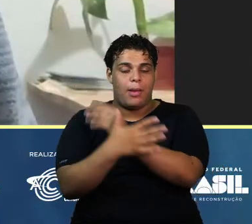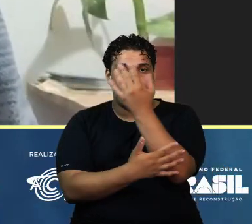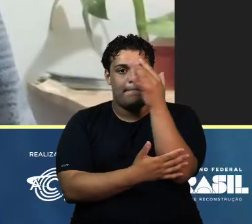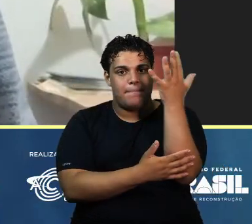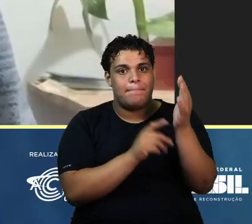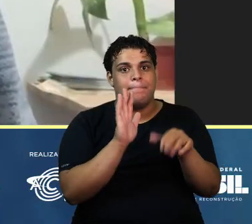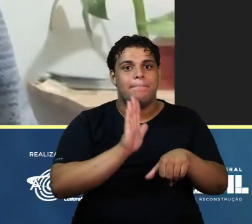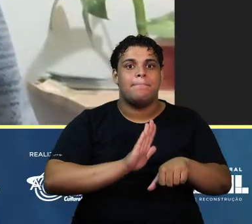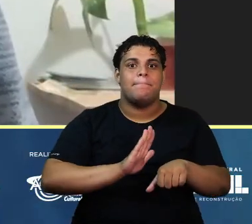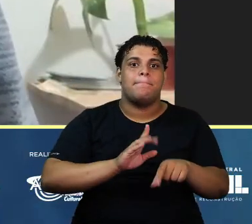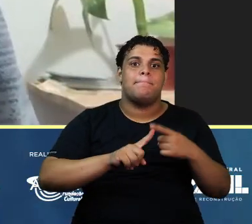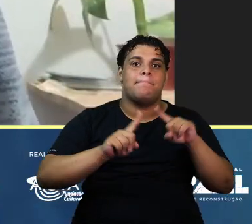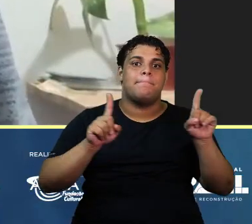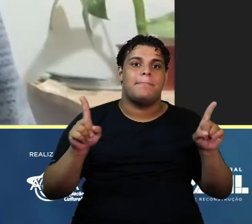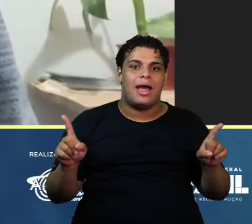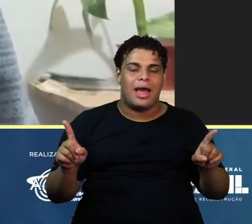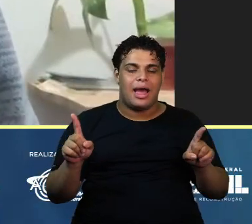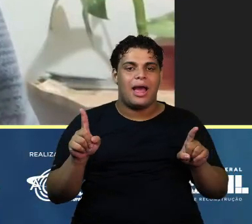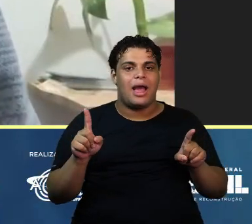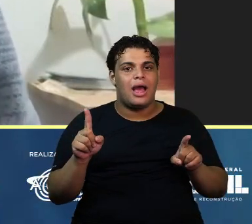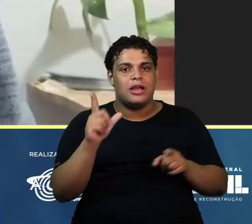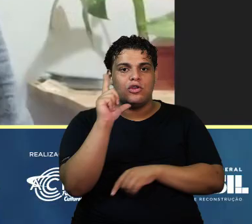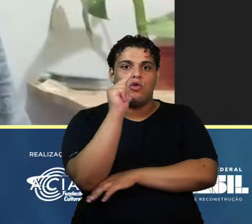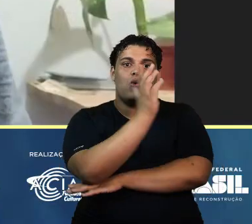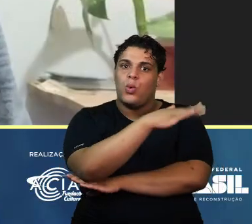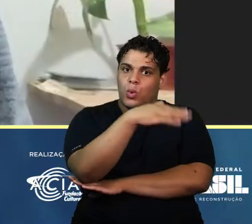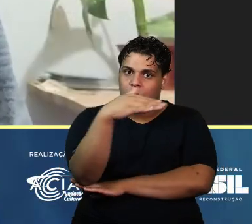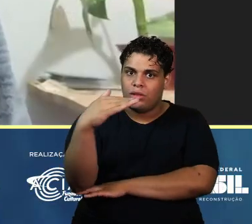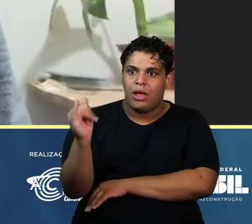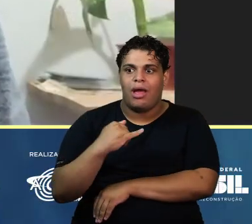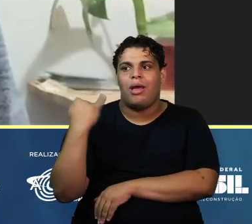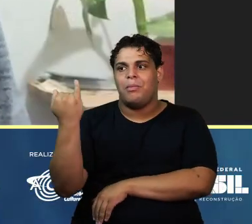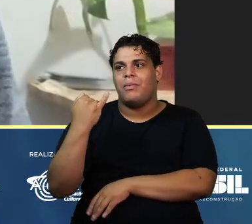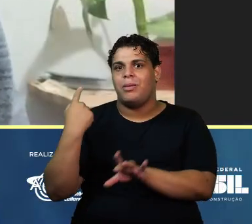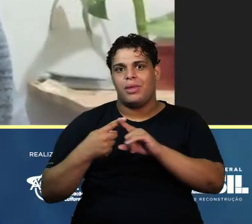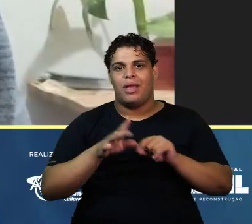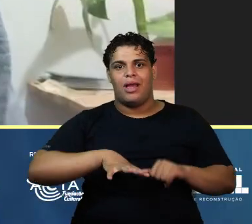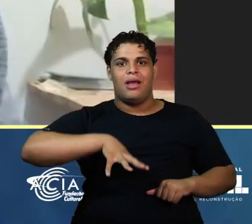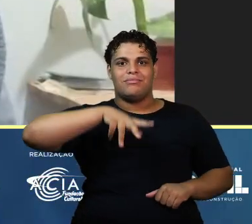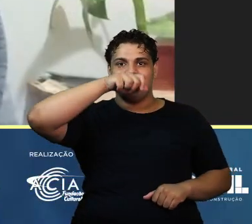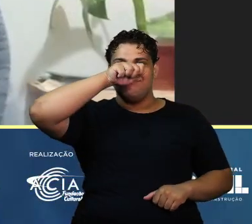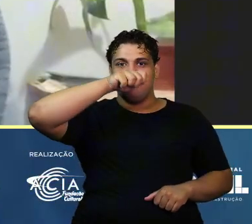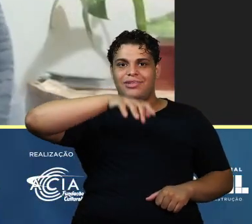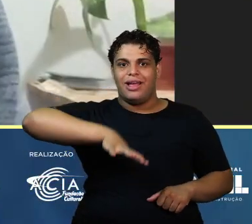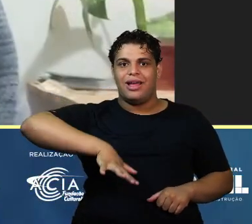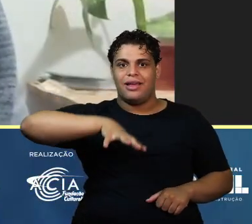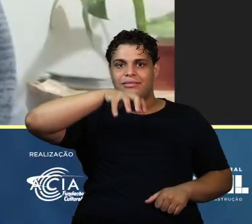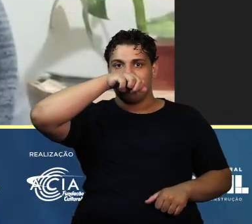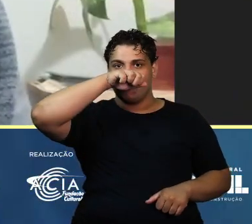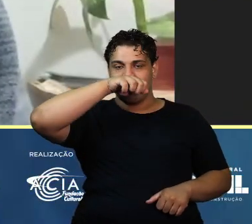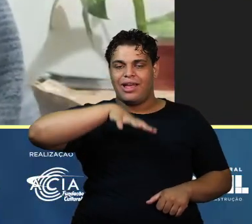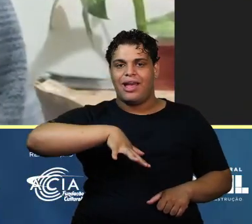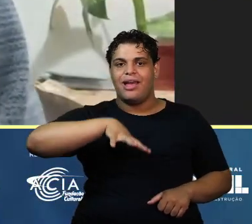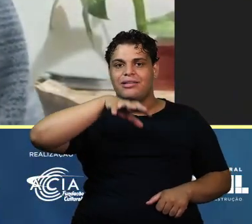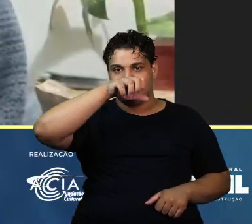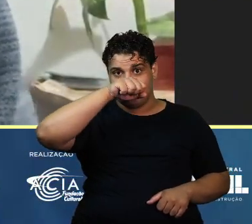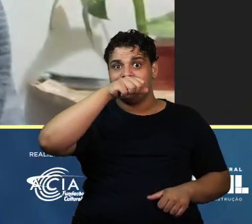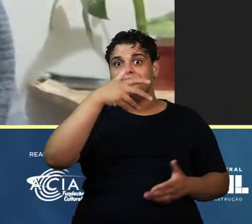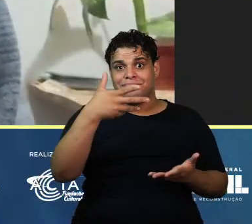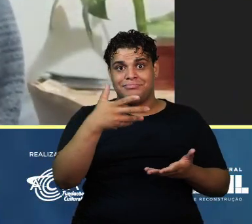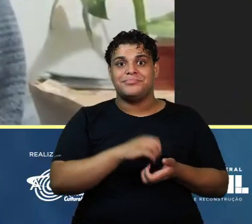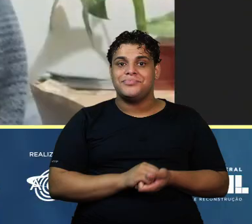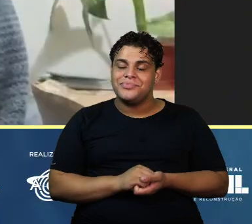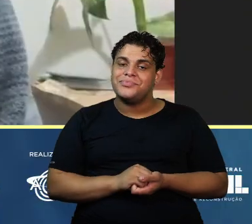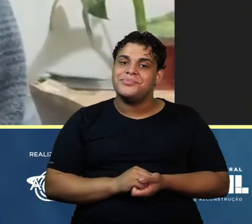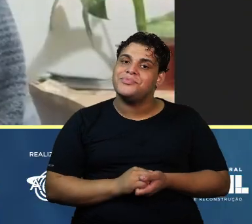gente respira vem dos oceanos. E muitas pessoas não sabem disso ainda hoje, né? Então, muito do